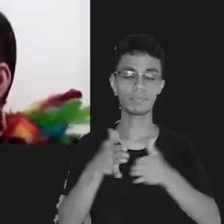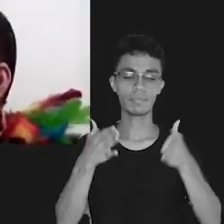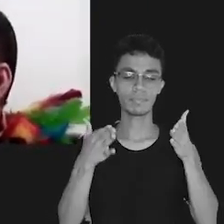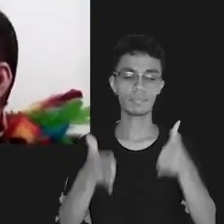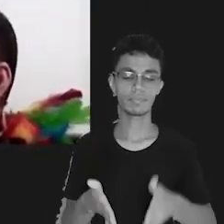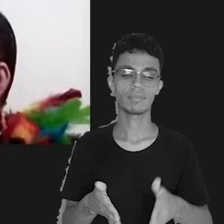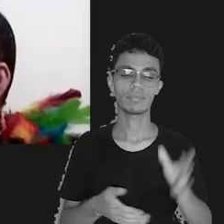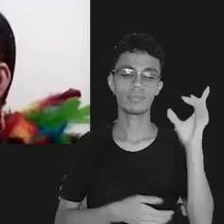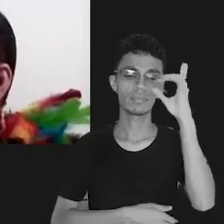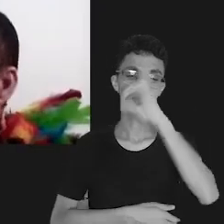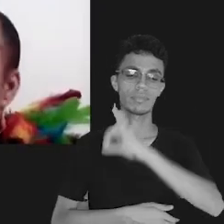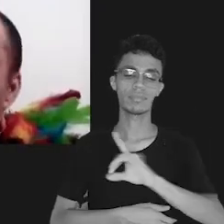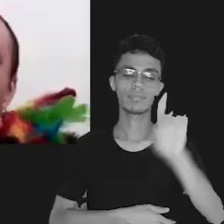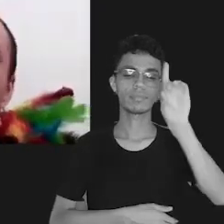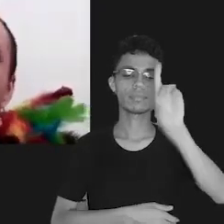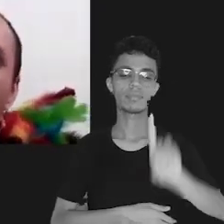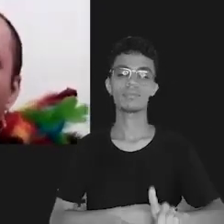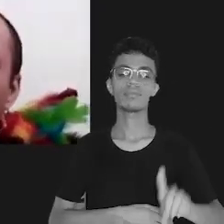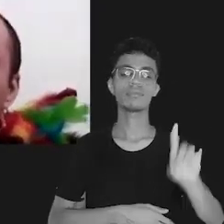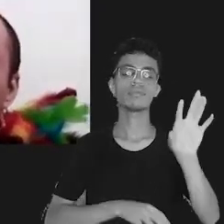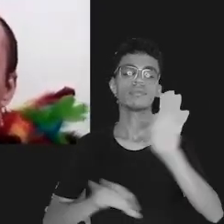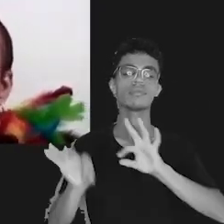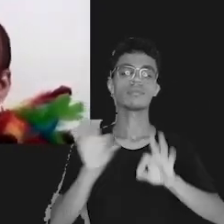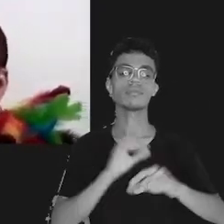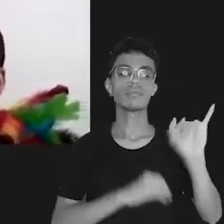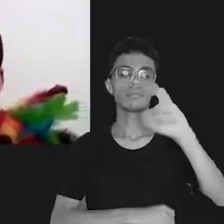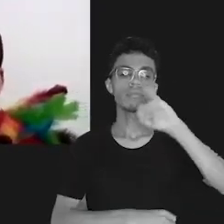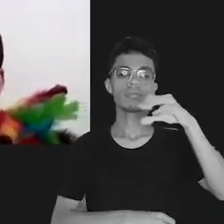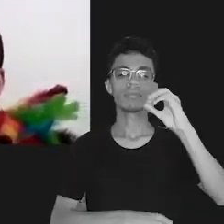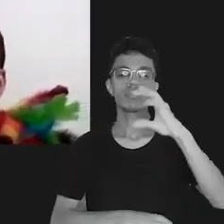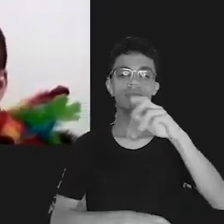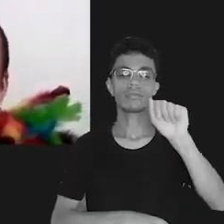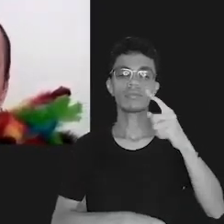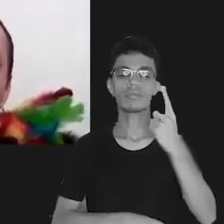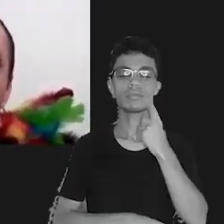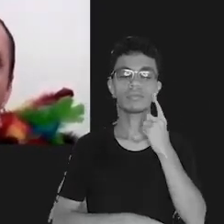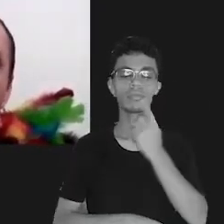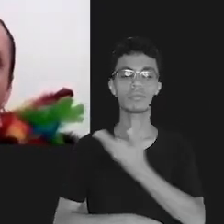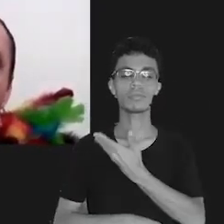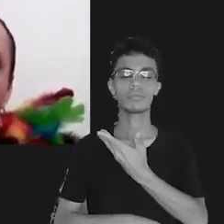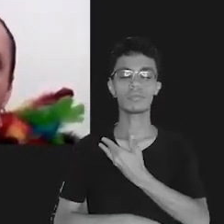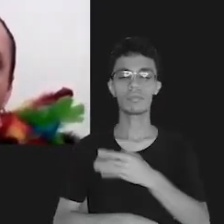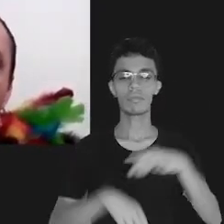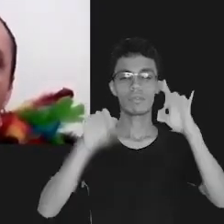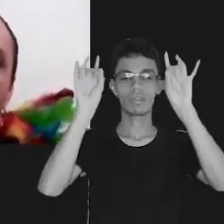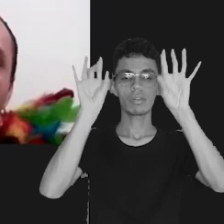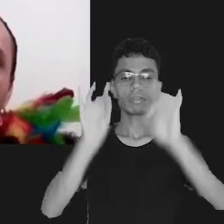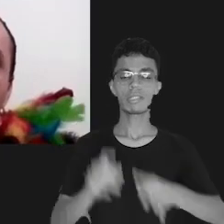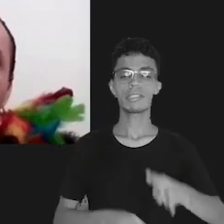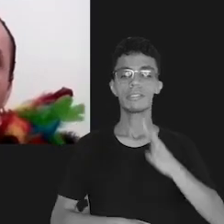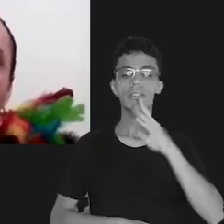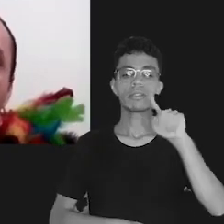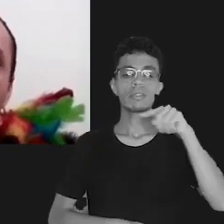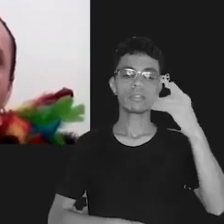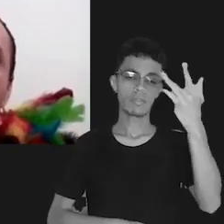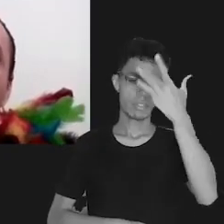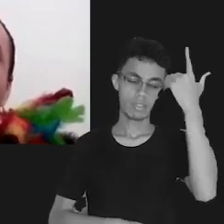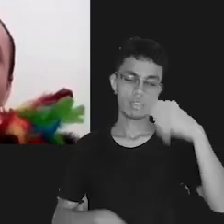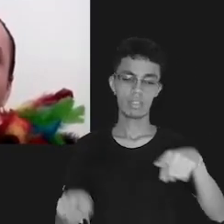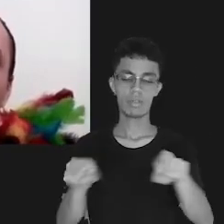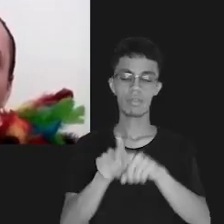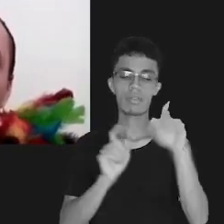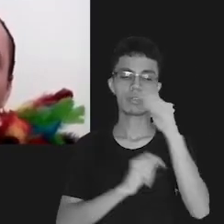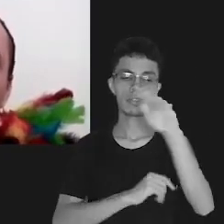aqui, dirigido pelo Joca, e rever aqui alguns colegas muito queridos e conhecer outros aqui.